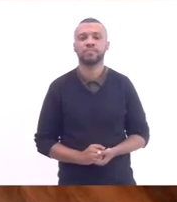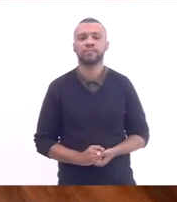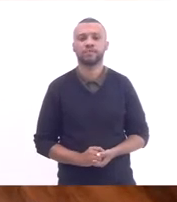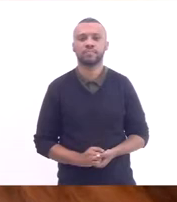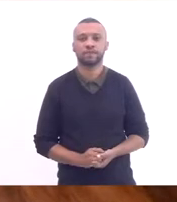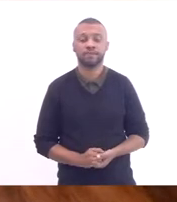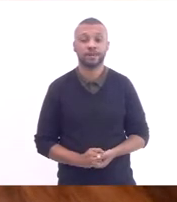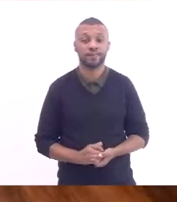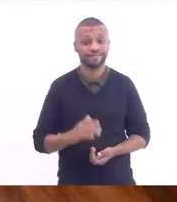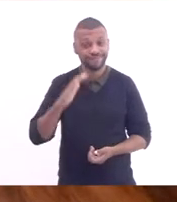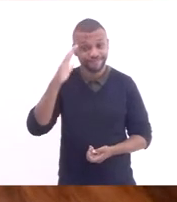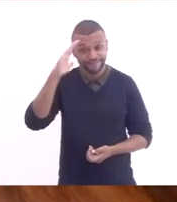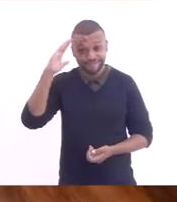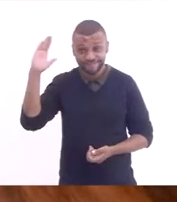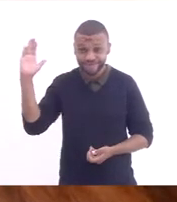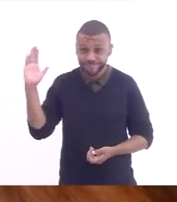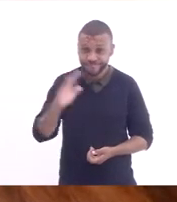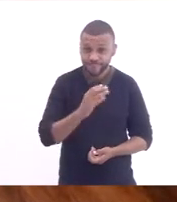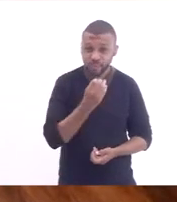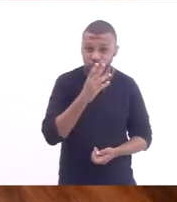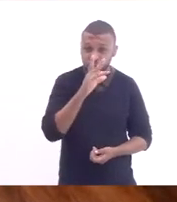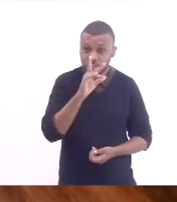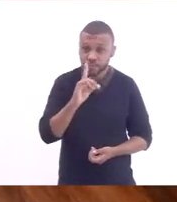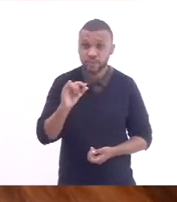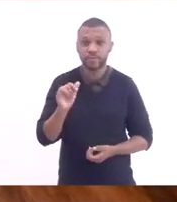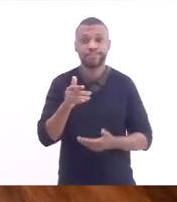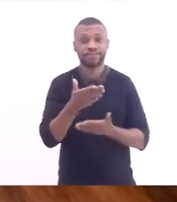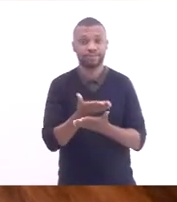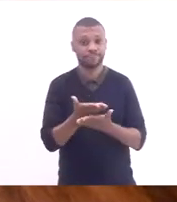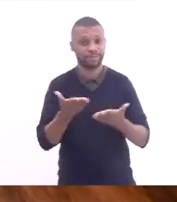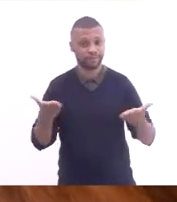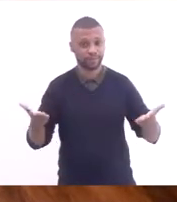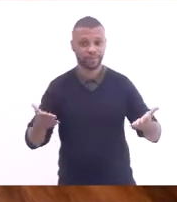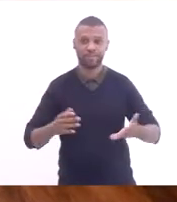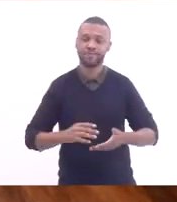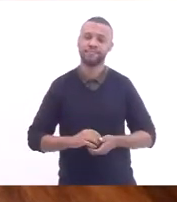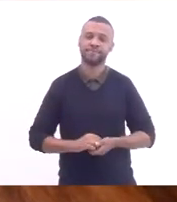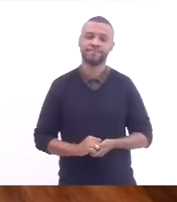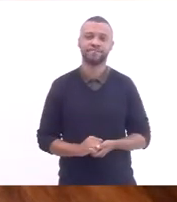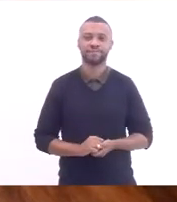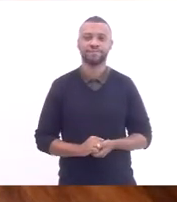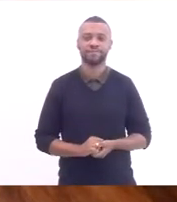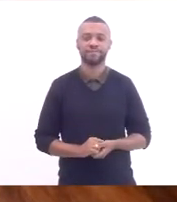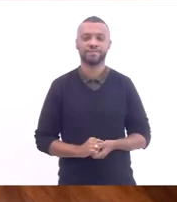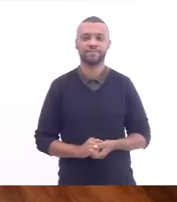Bom dia a todas e todos.